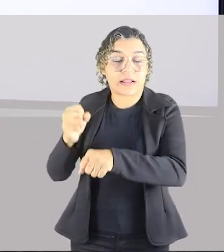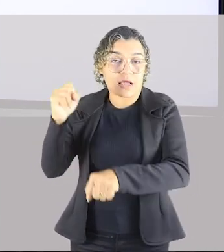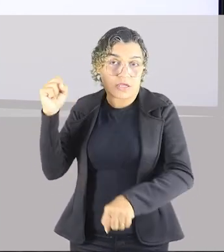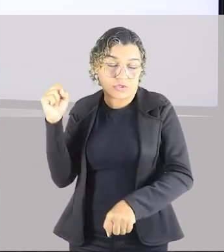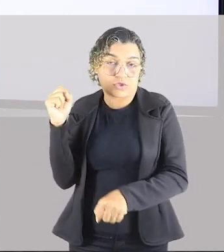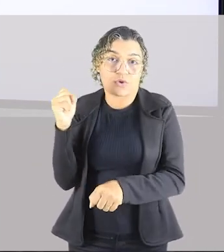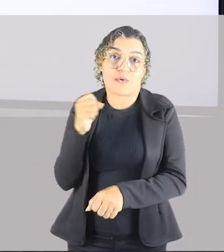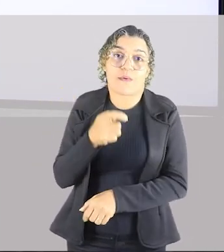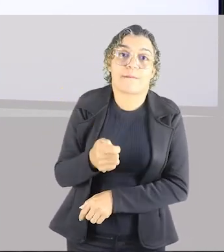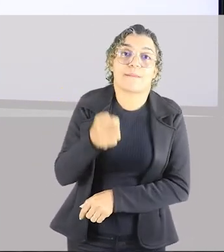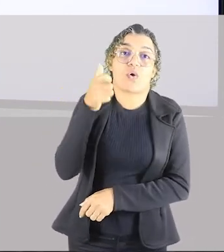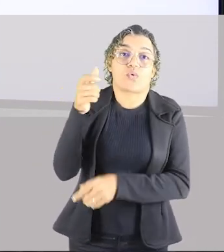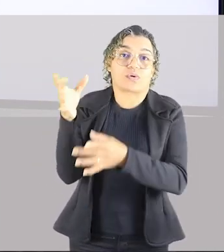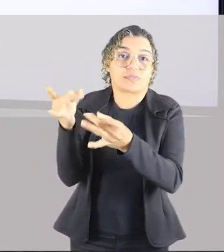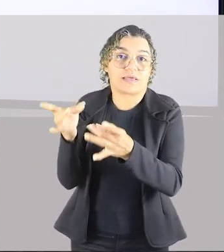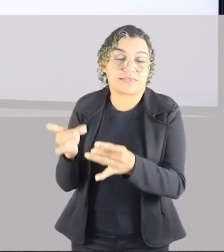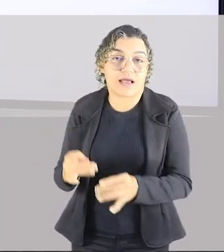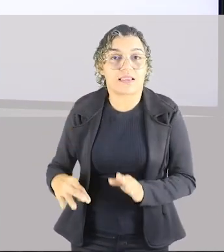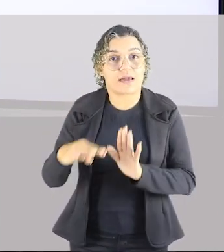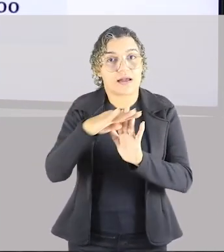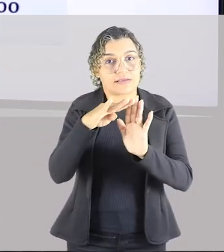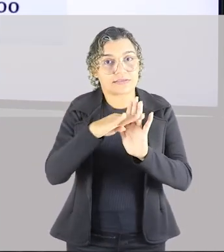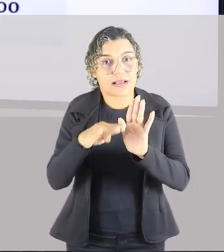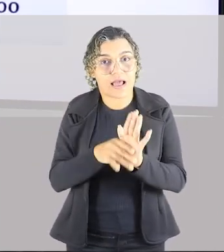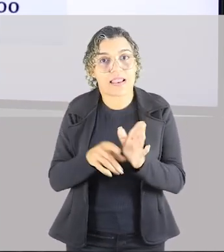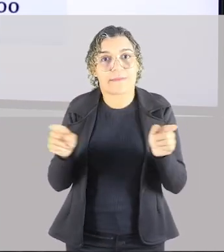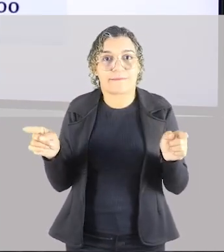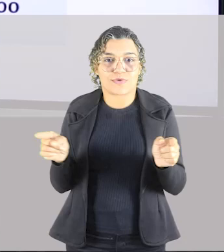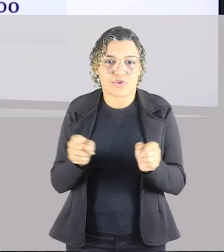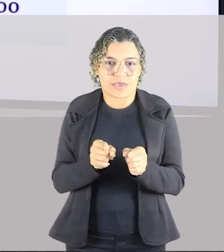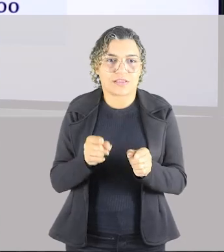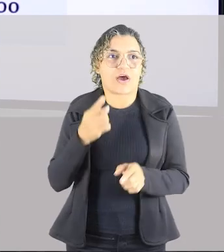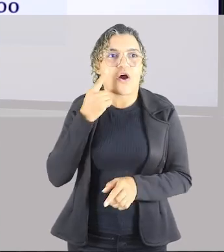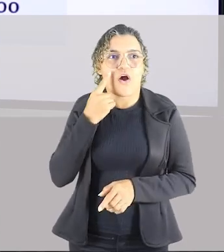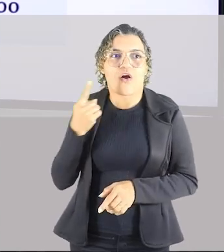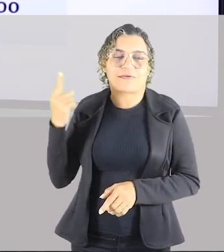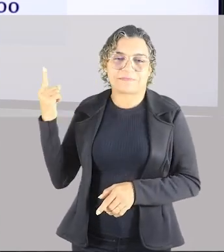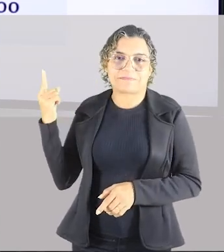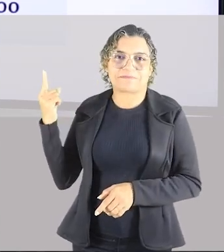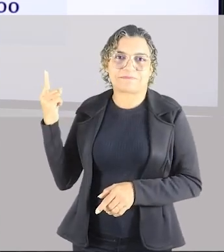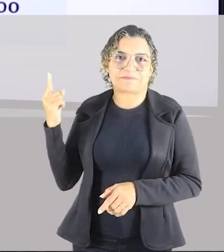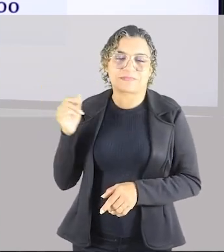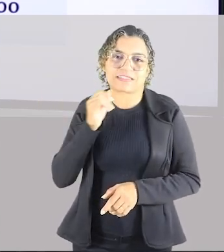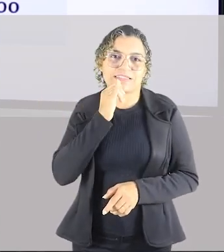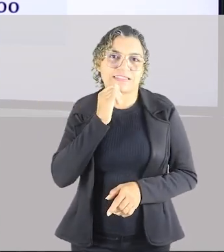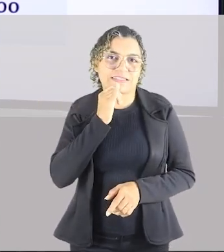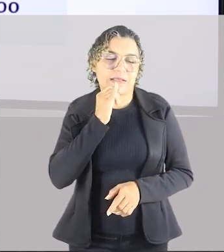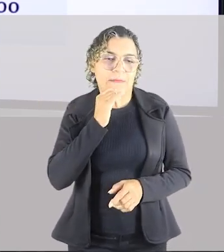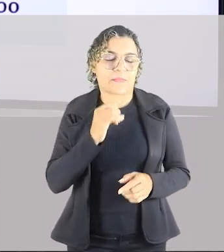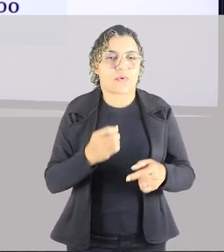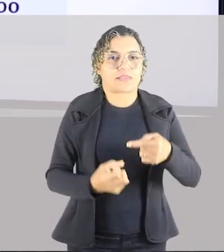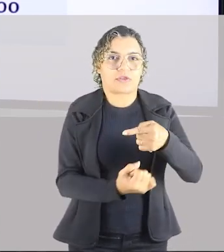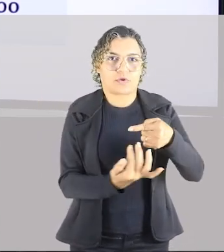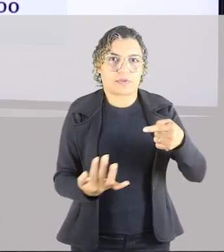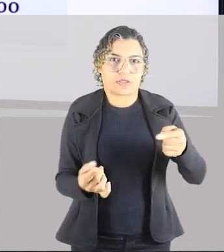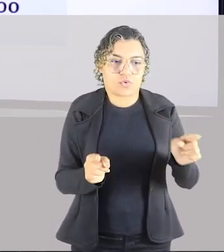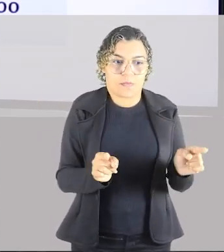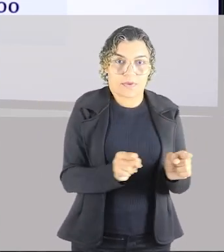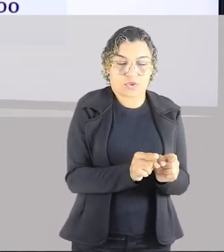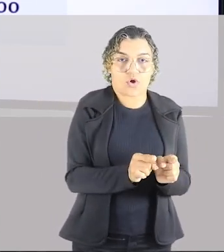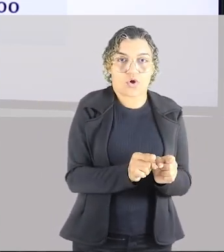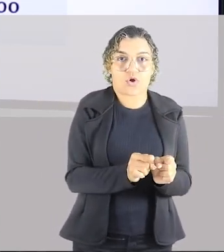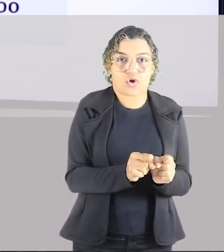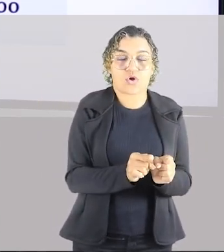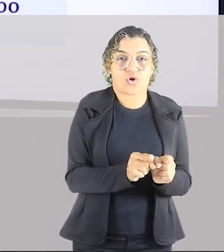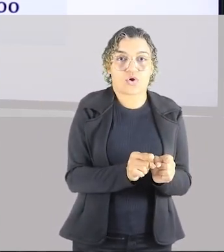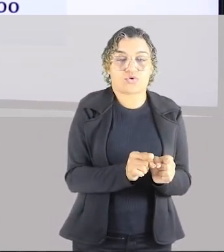e a escala é pequena. Olha aí, ó, a confirmação. Menor denominador, menor área. Se